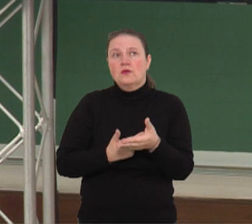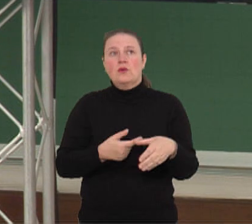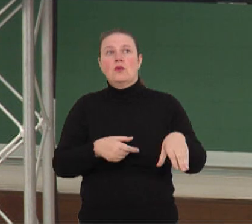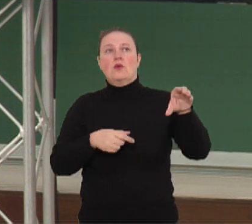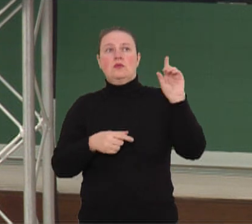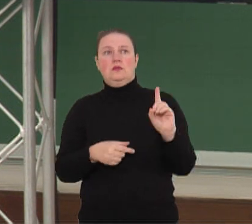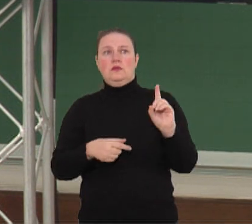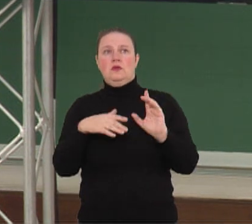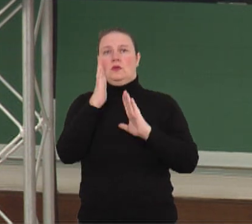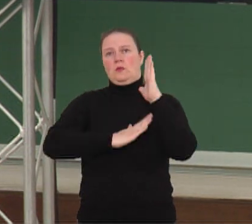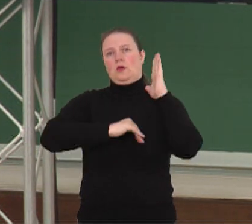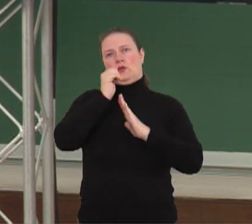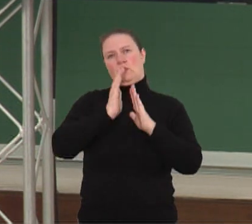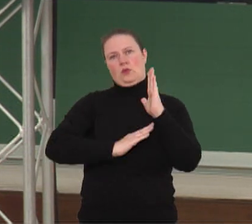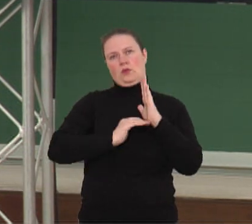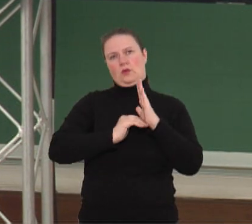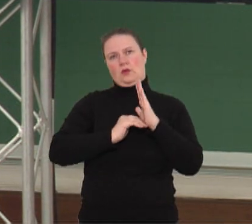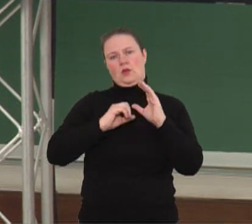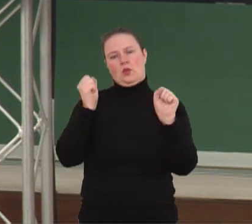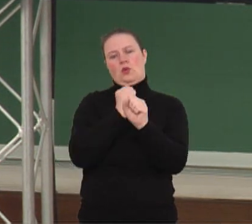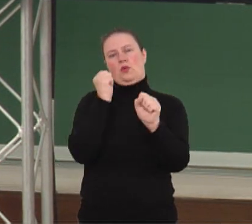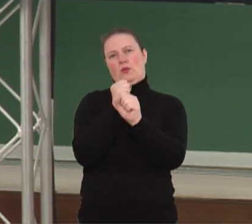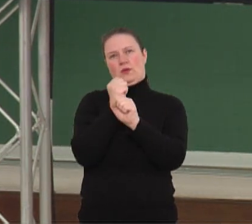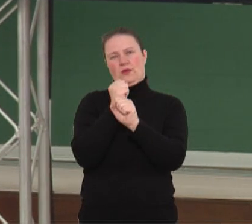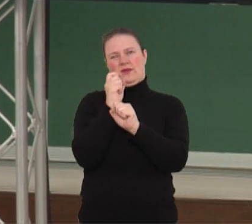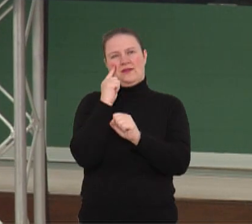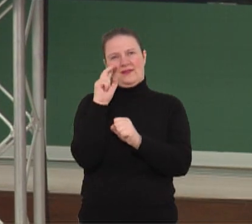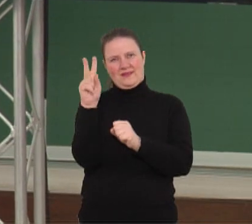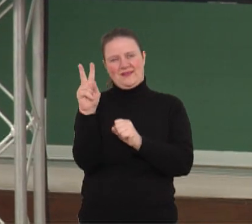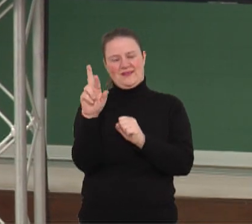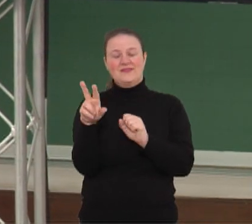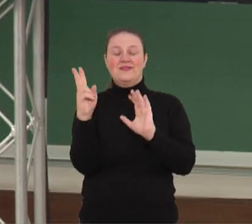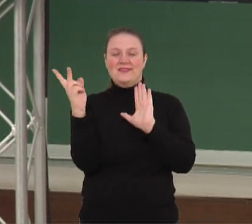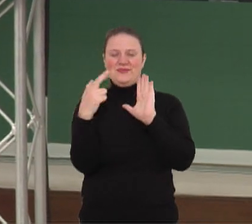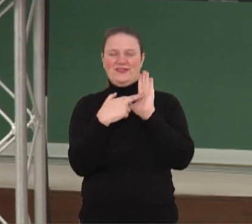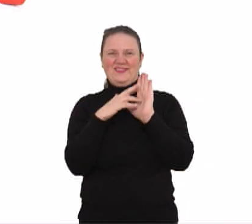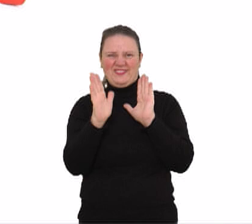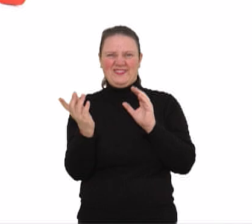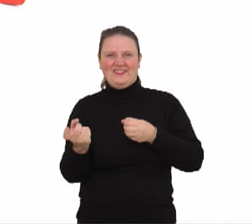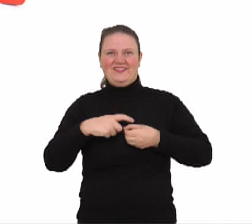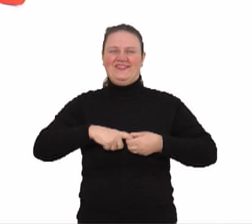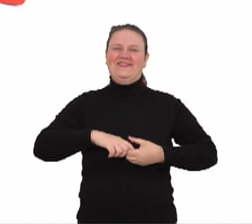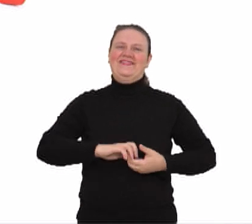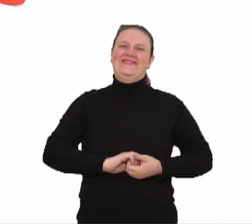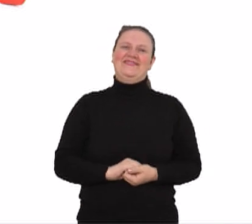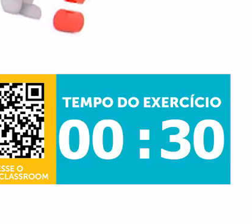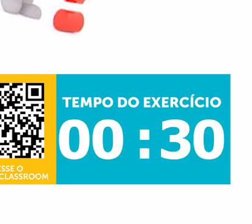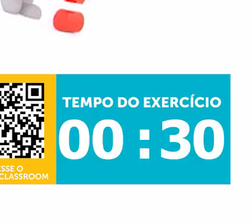de monumentos. Veja que resposta você escolhe, anota e já conversamos.